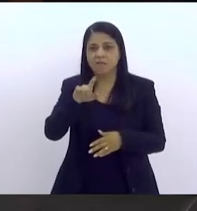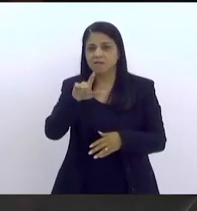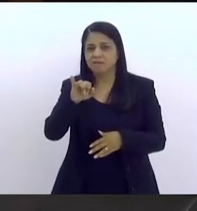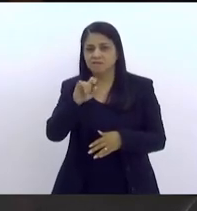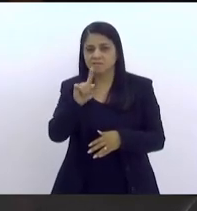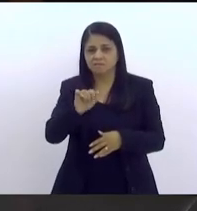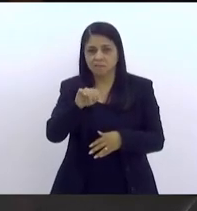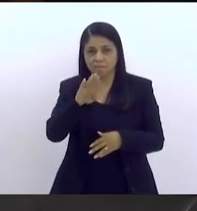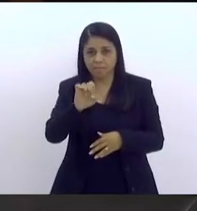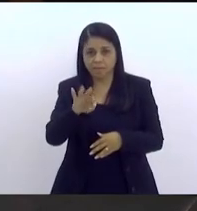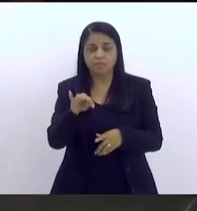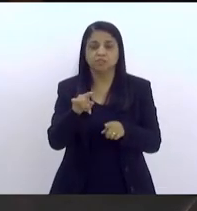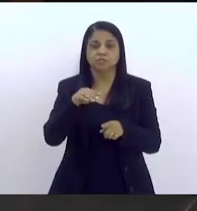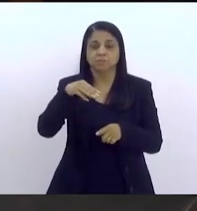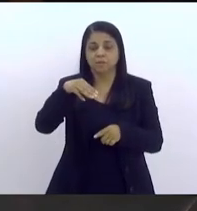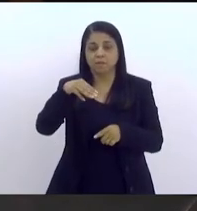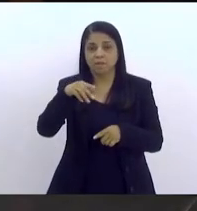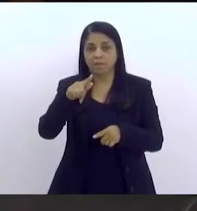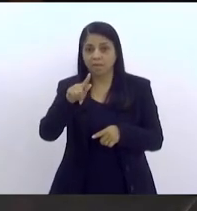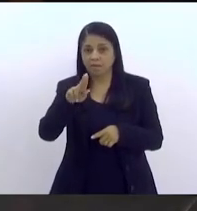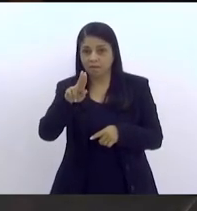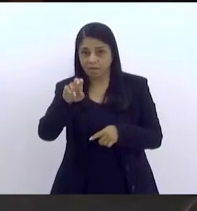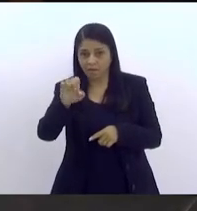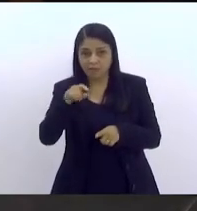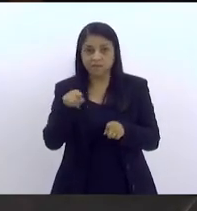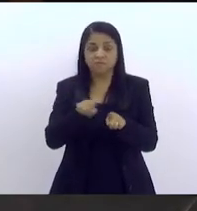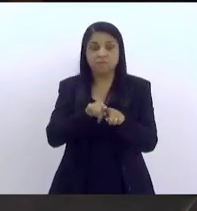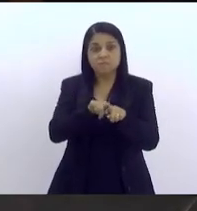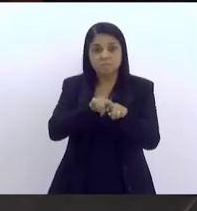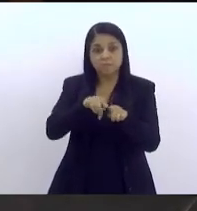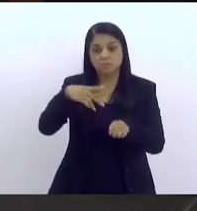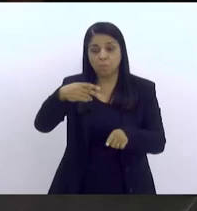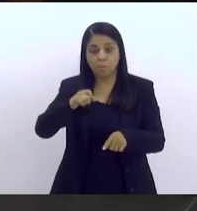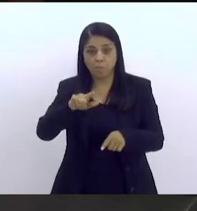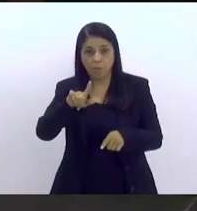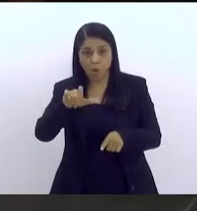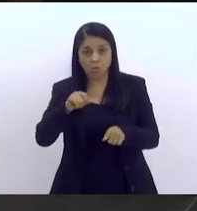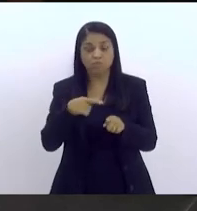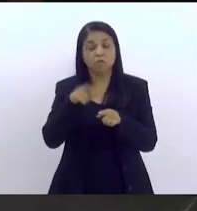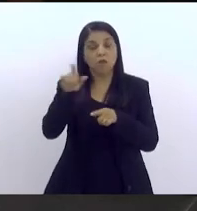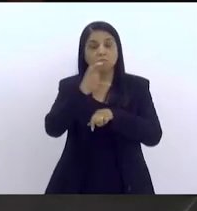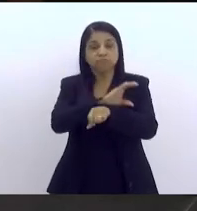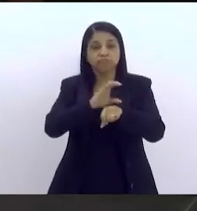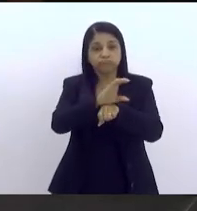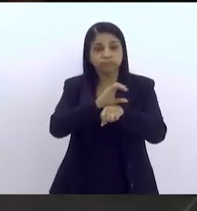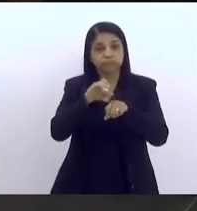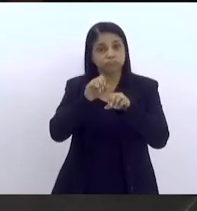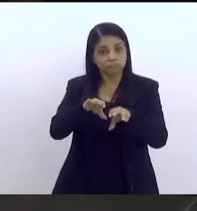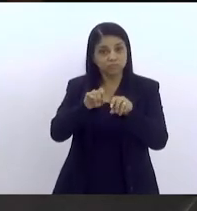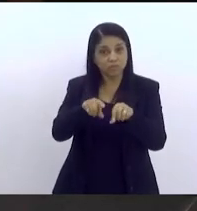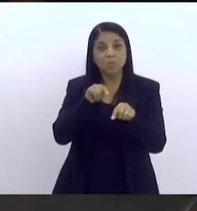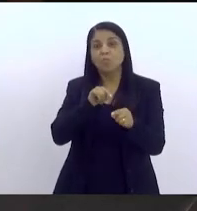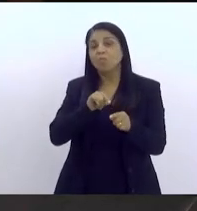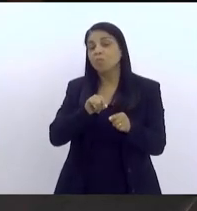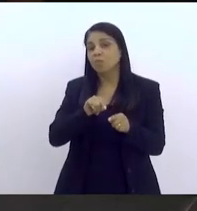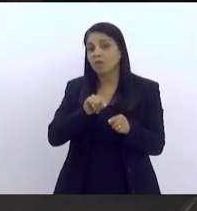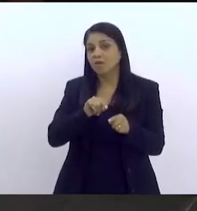irmã de Paulo Guedes foi parar no Conselho Nacional de Educação por uma manobra